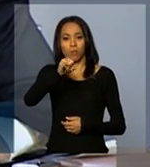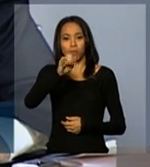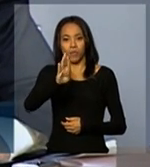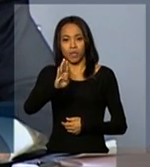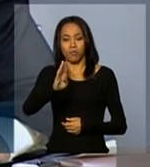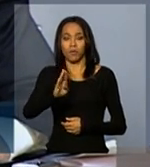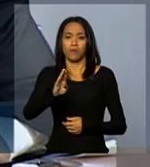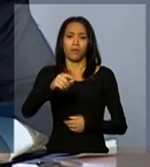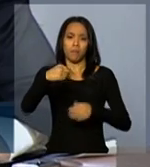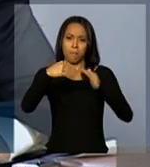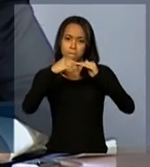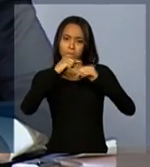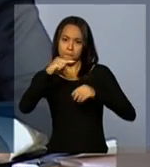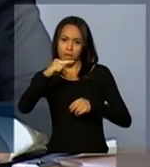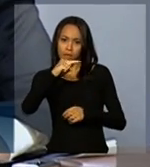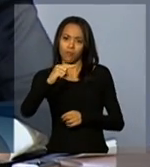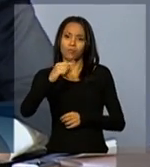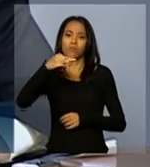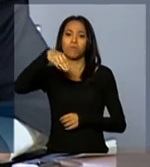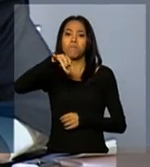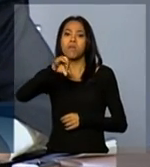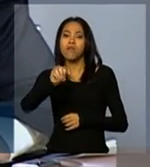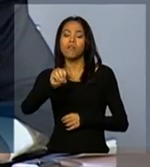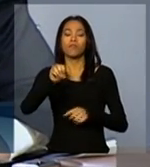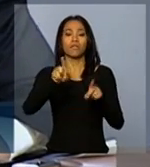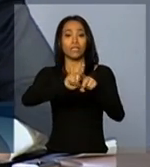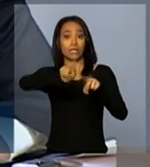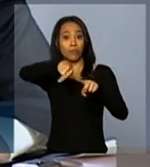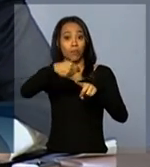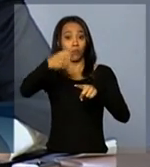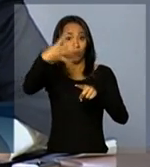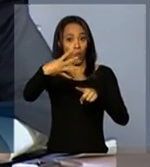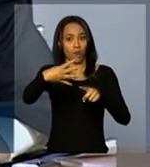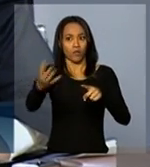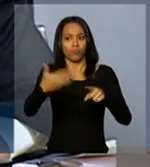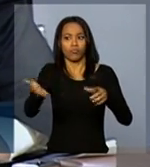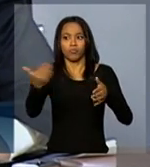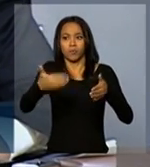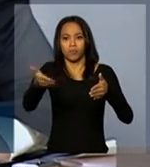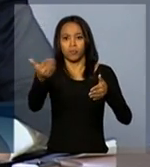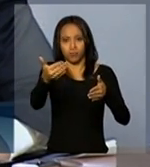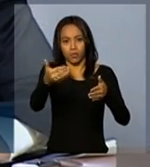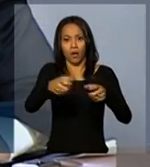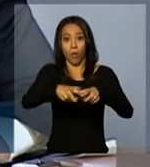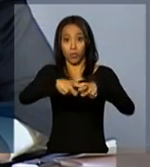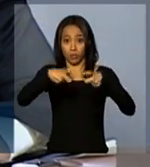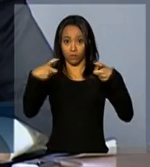-0,5%, e no quarto trimestre você acelerou o consumo, a demanda, etc.